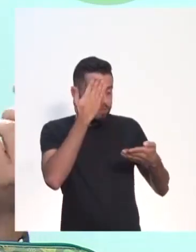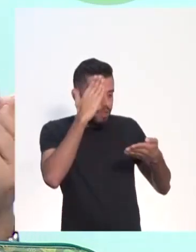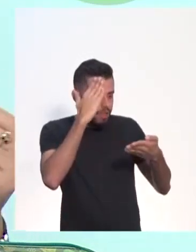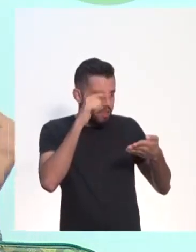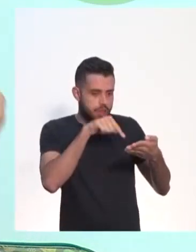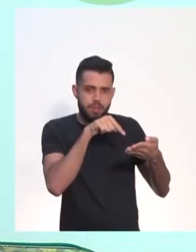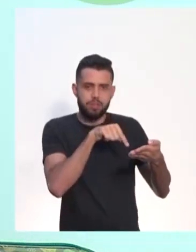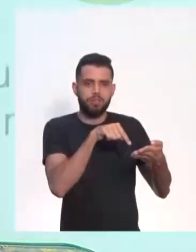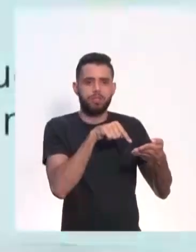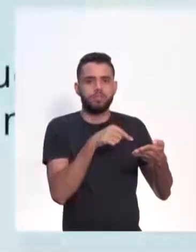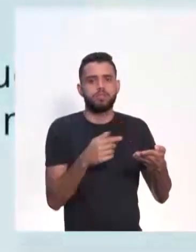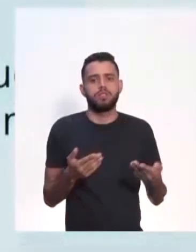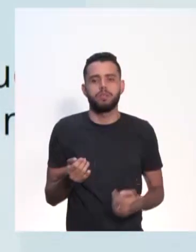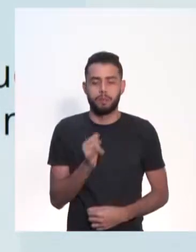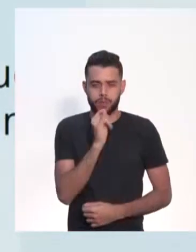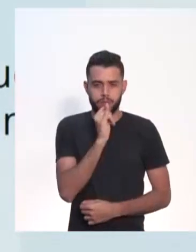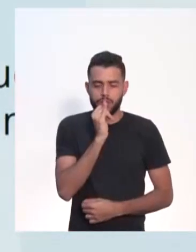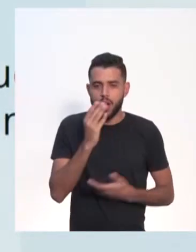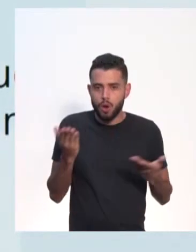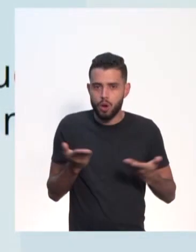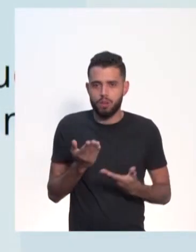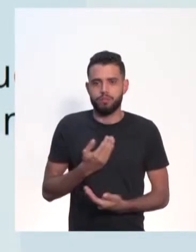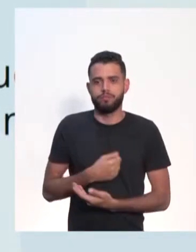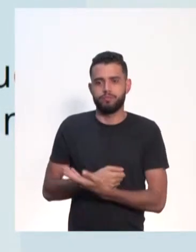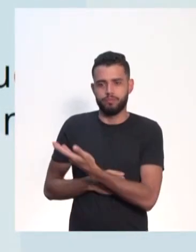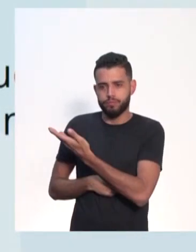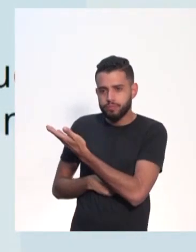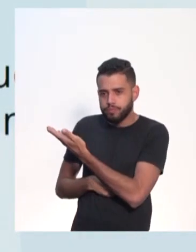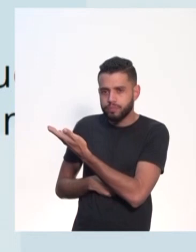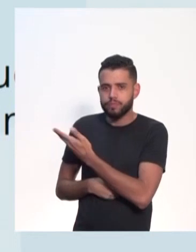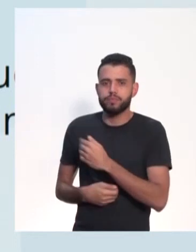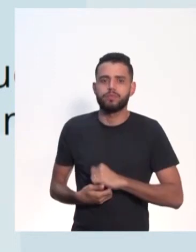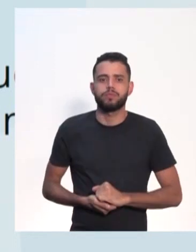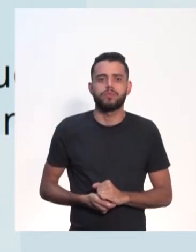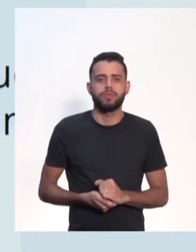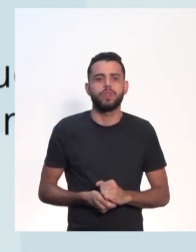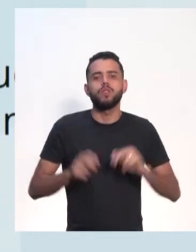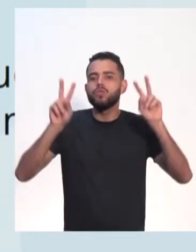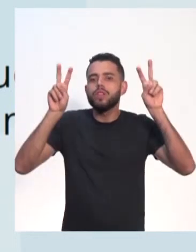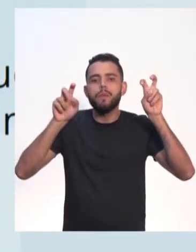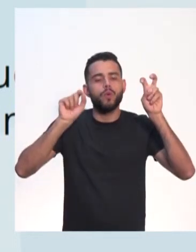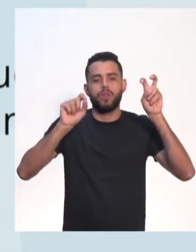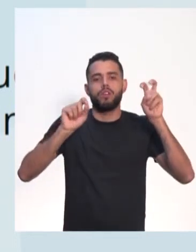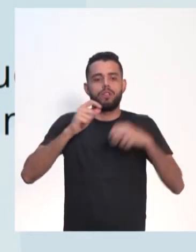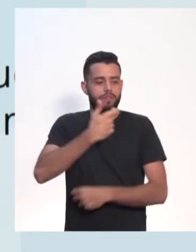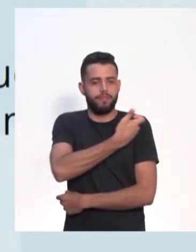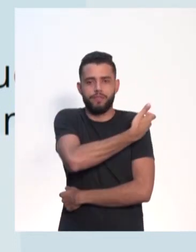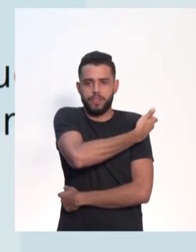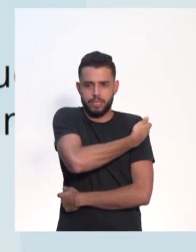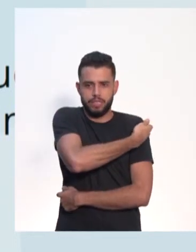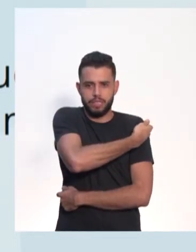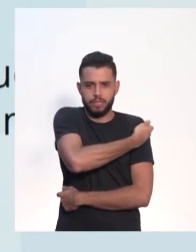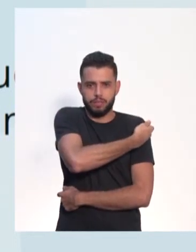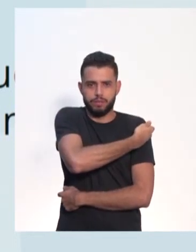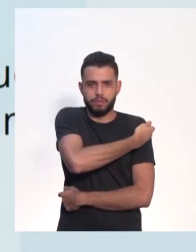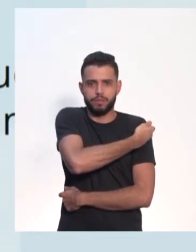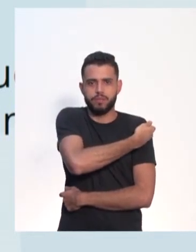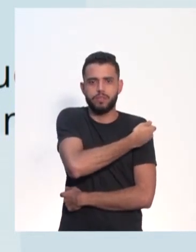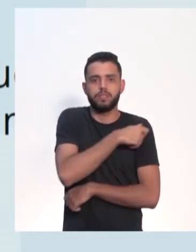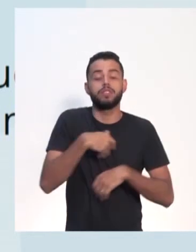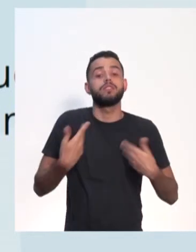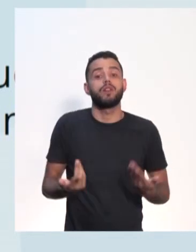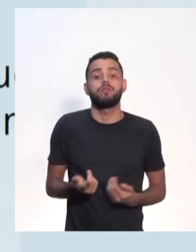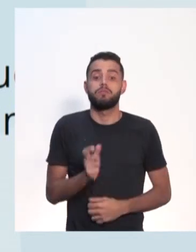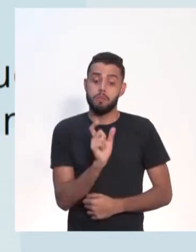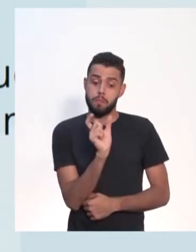agora rapidinho, reparem o seguinte, a gente está falando de vacina. Um dos termos que eu preciso